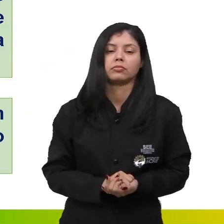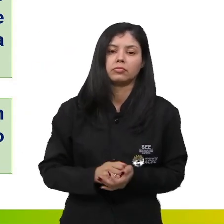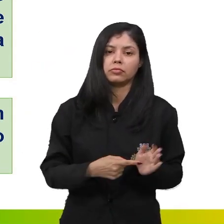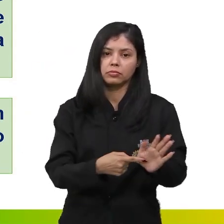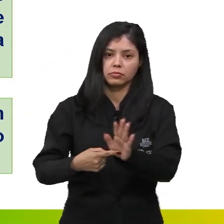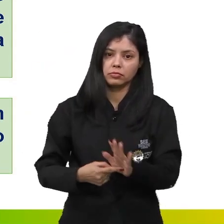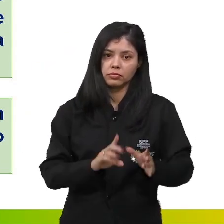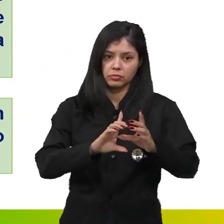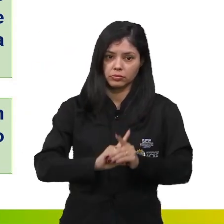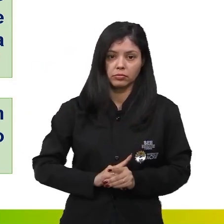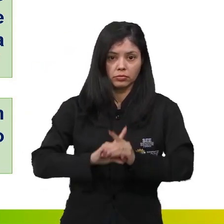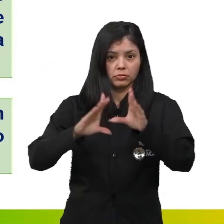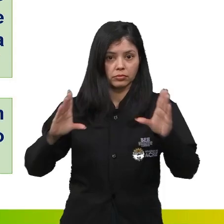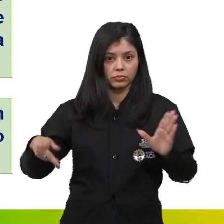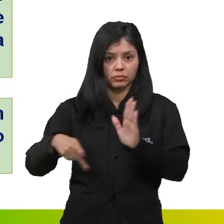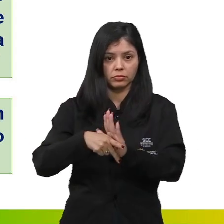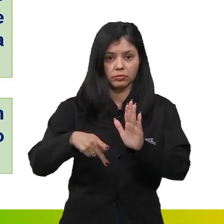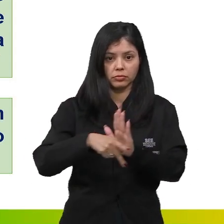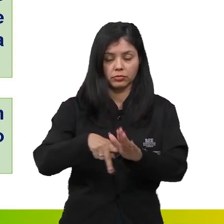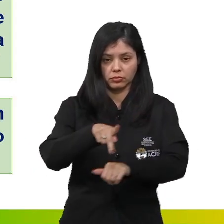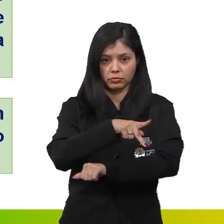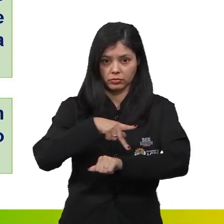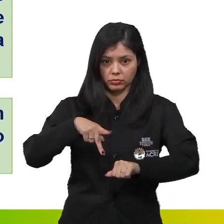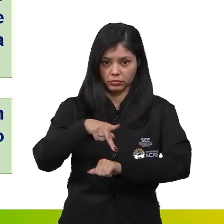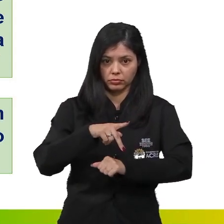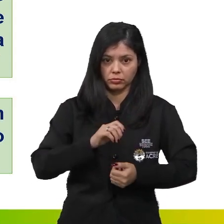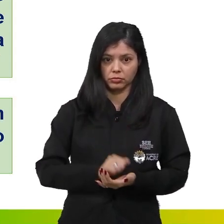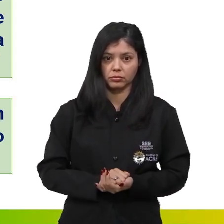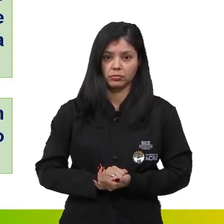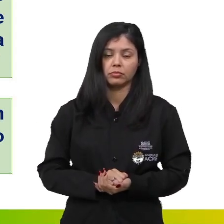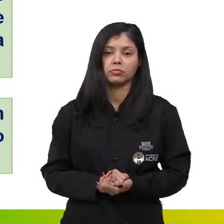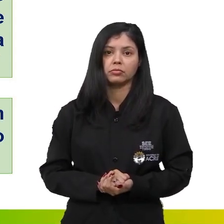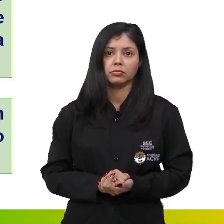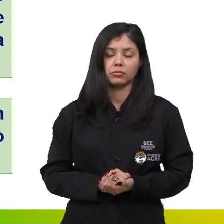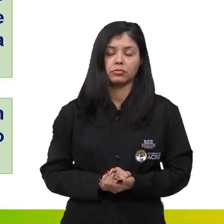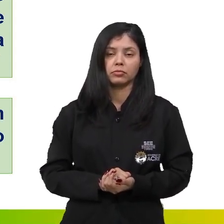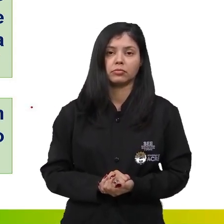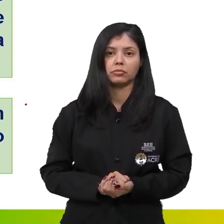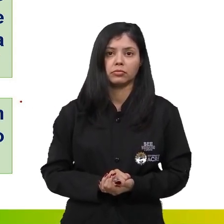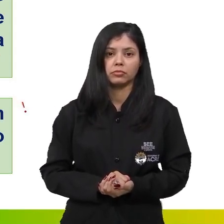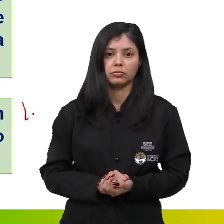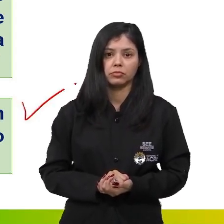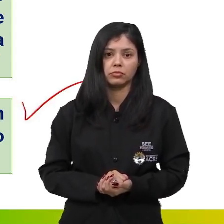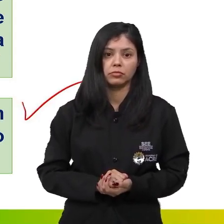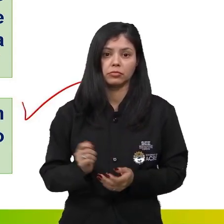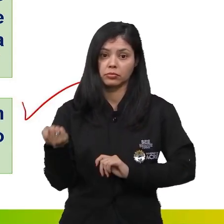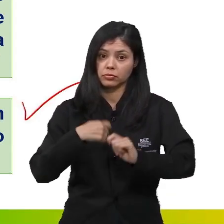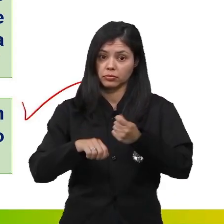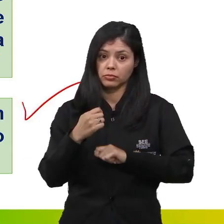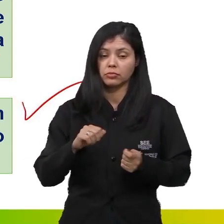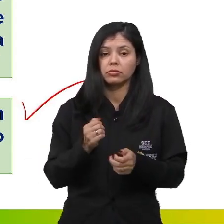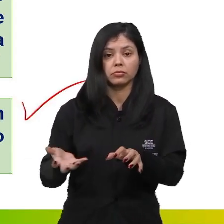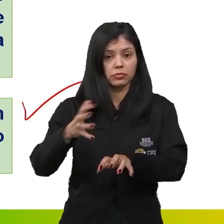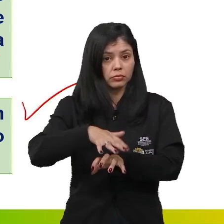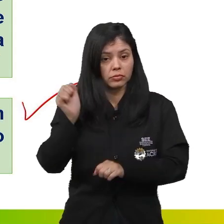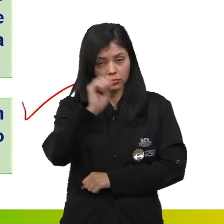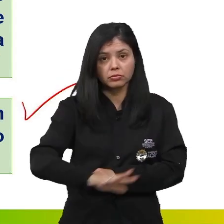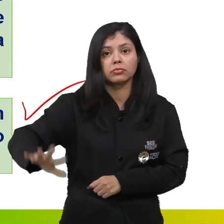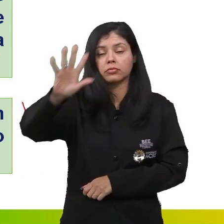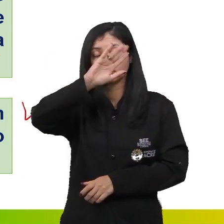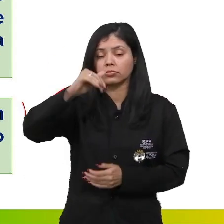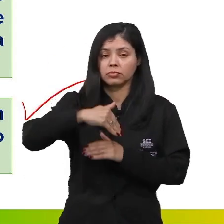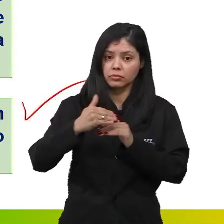africanos, moldaram a democracia do nosso país. A economia colonial girava